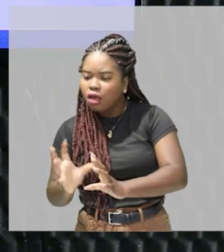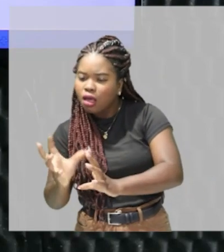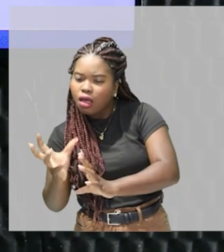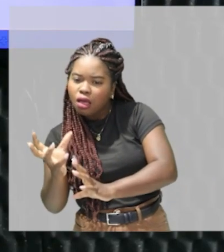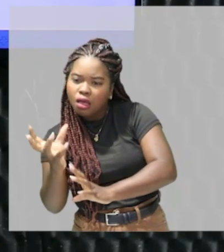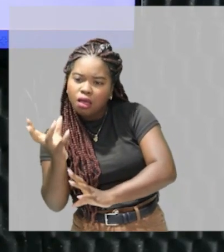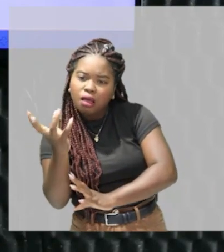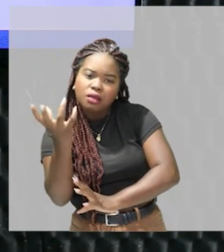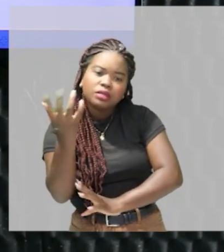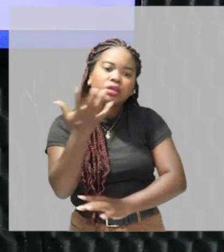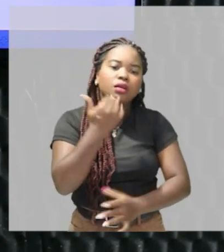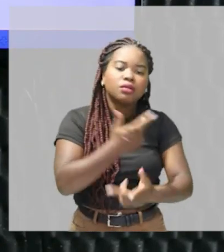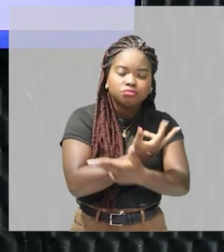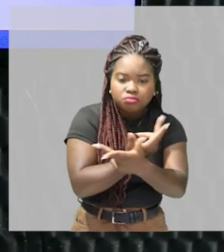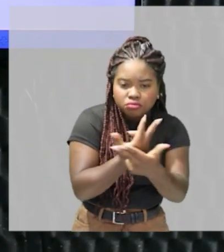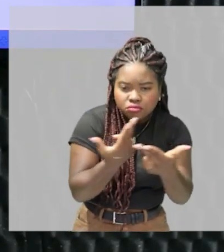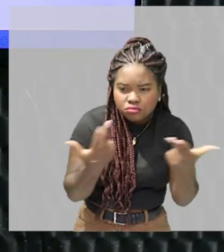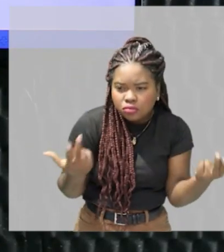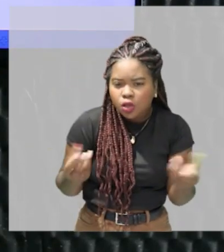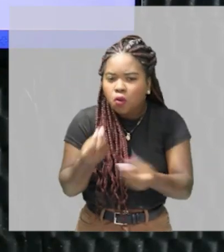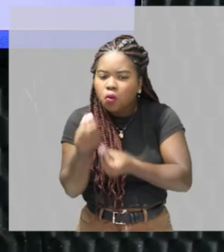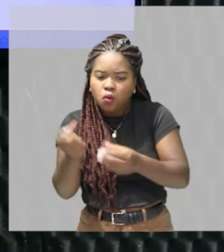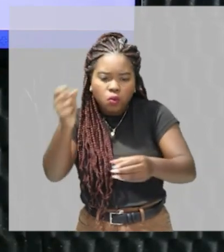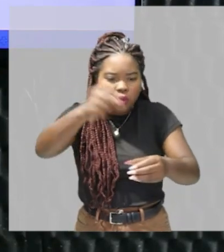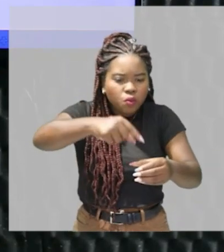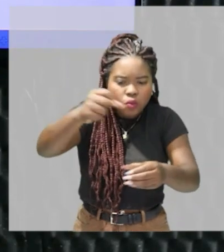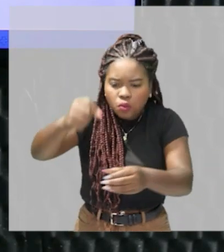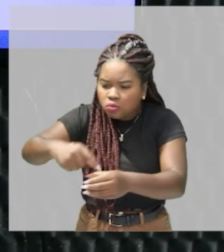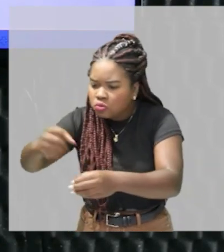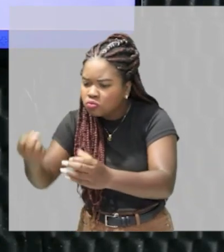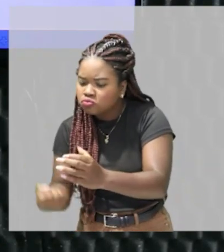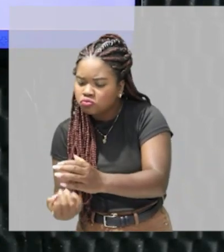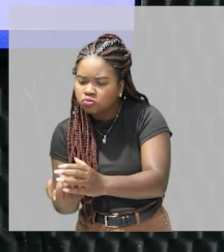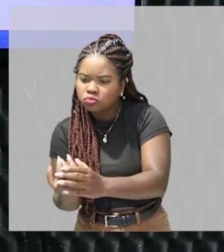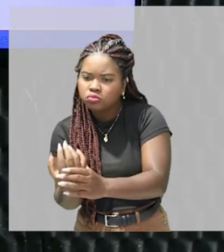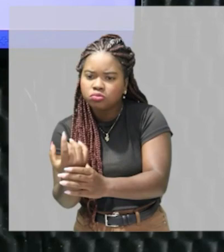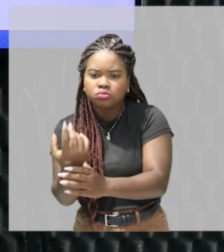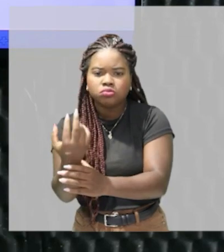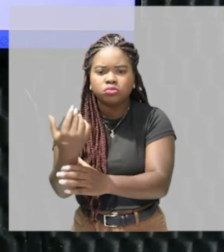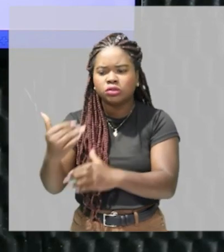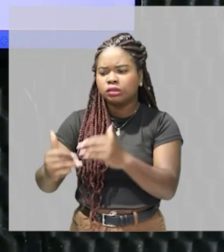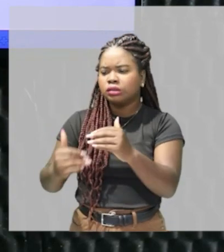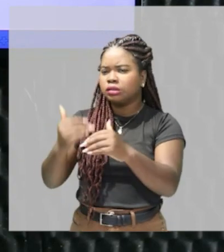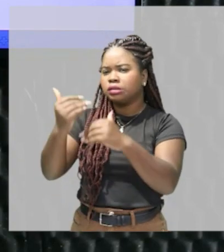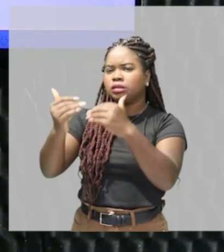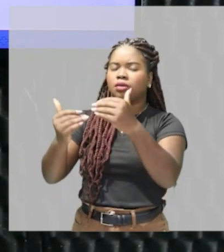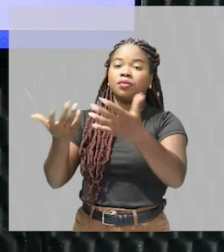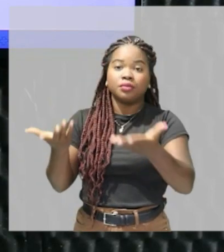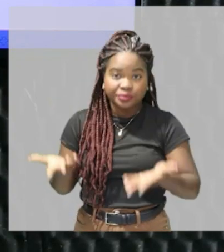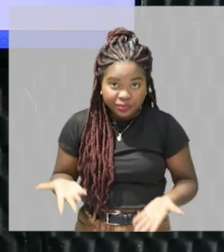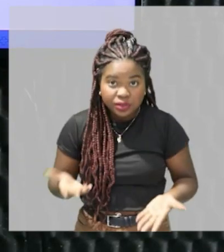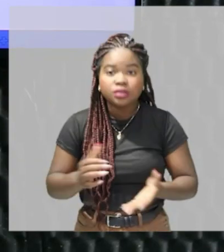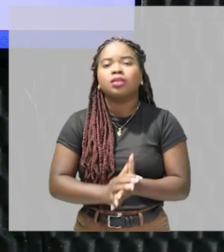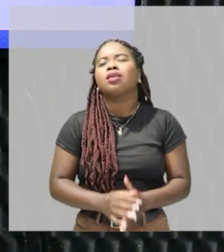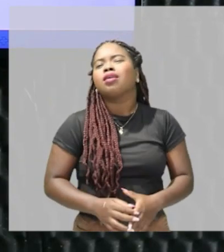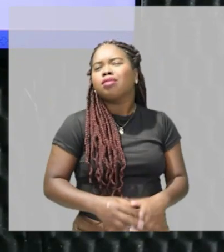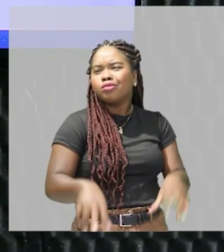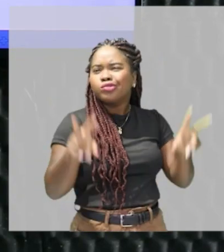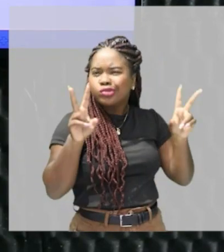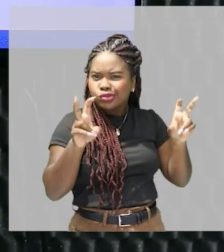de alguns vegetais, como que essas plantas crescem, como que elas devem ser replantadas. Então são